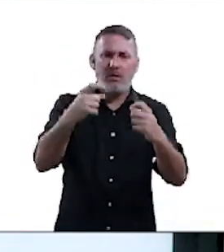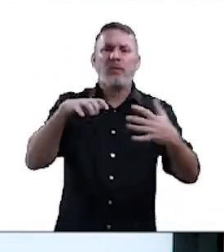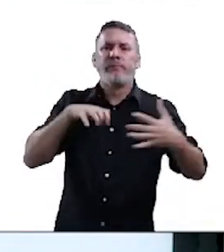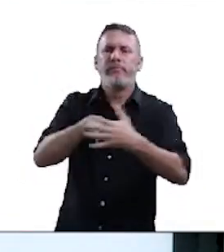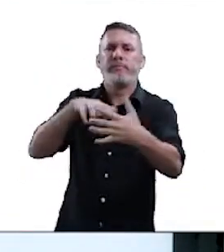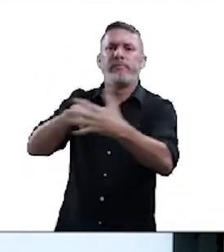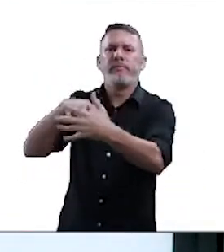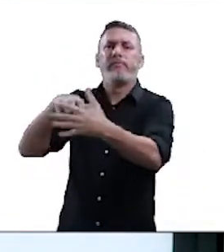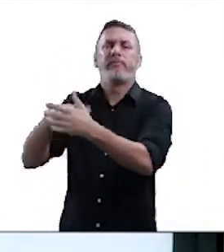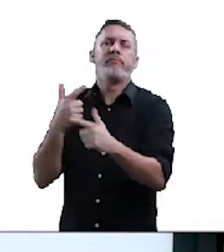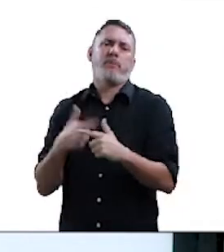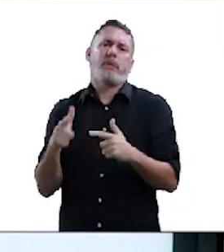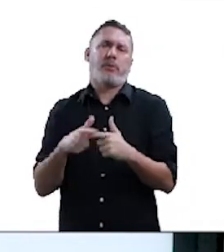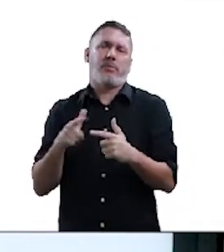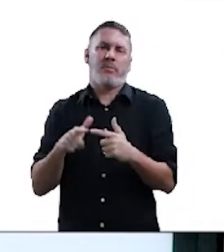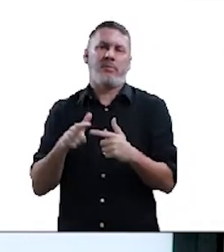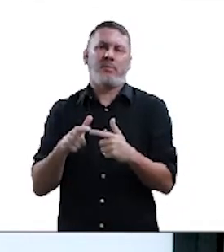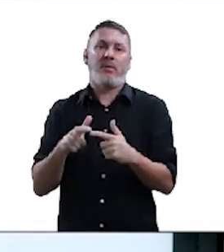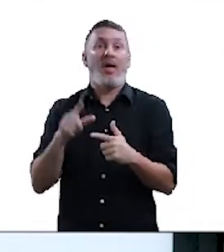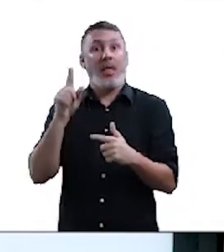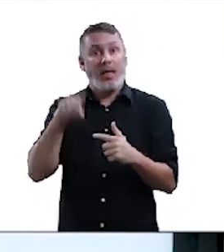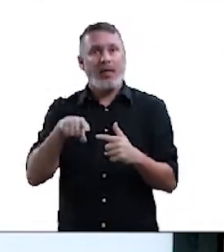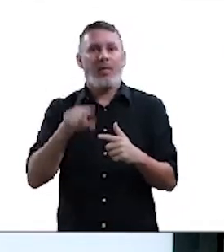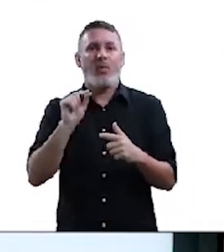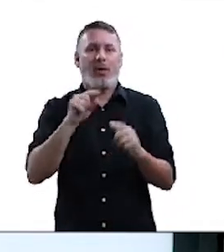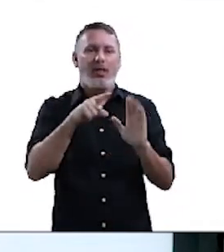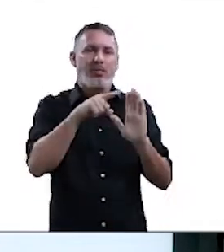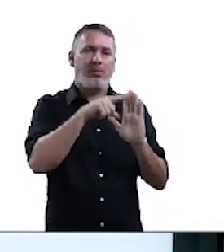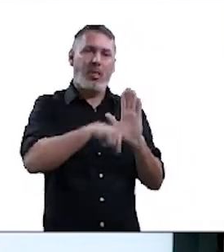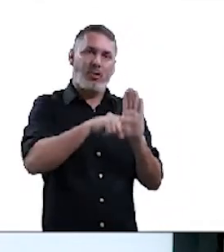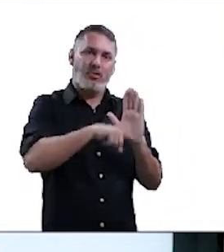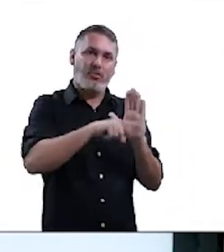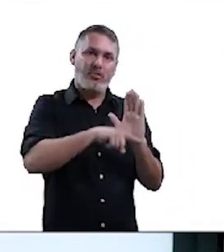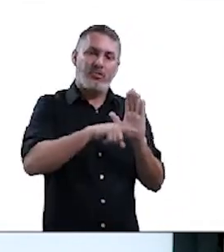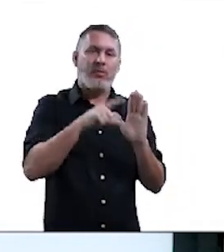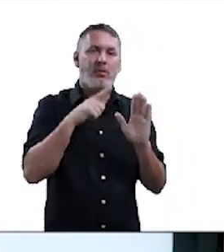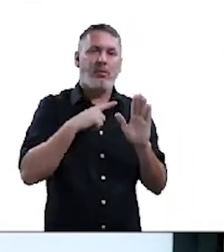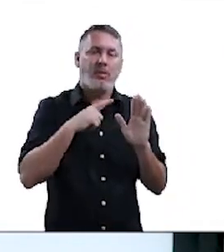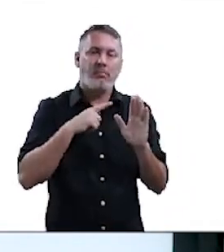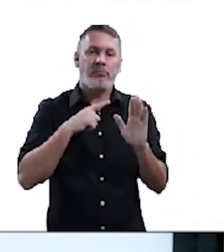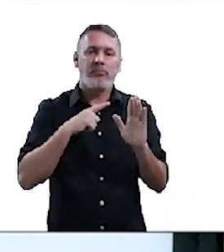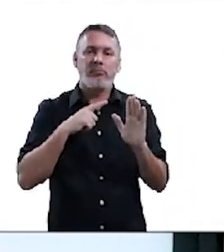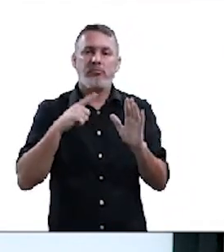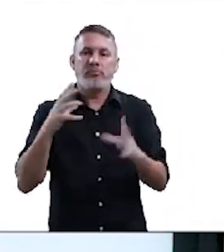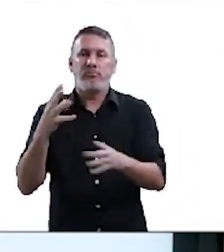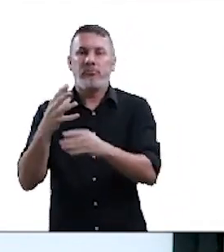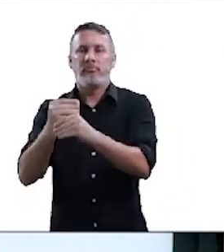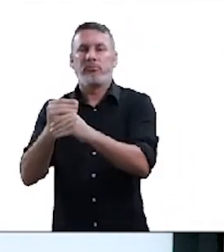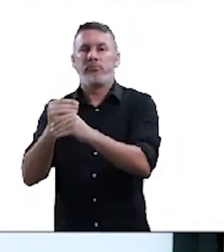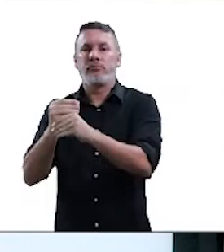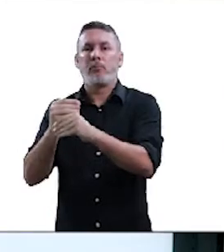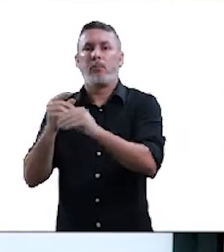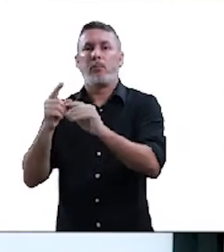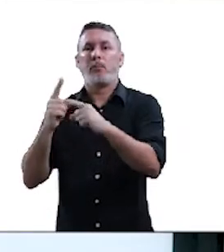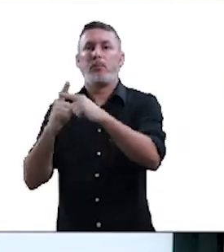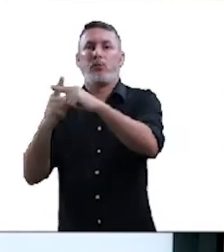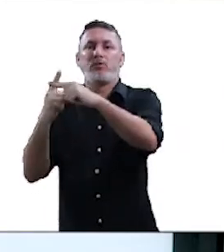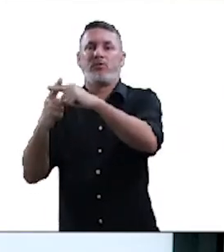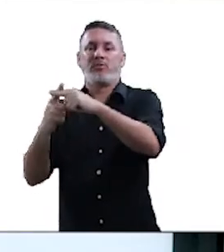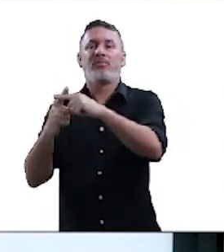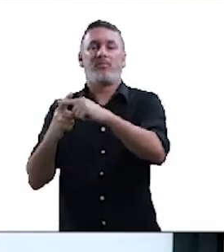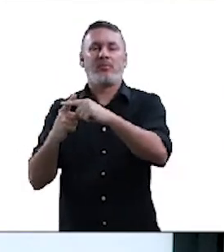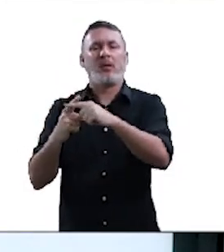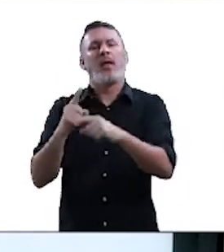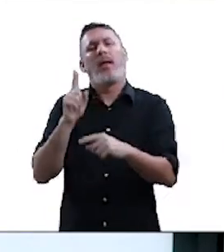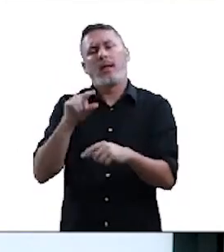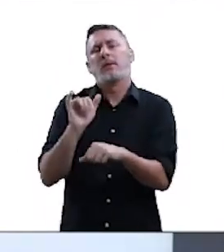negativo e contrapõe com algo positivo. X inviabiliza Y. É